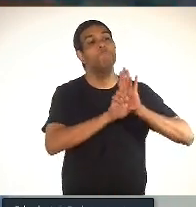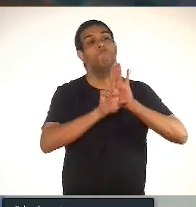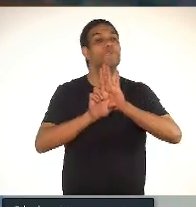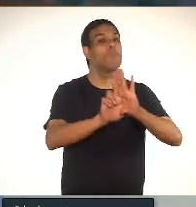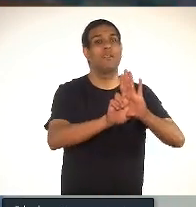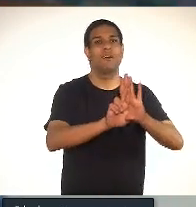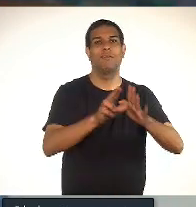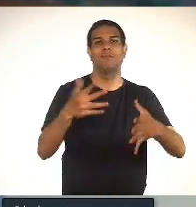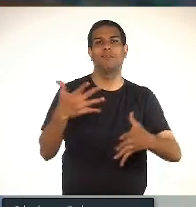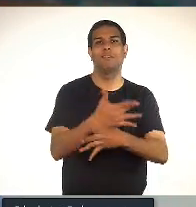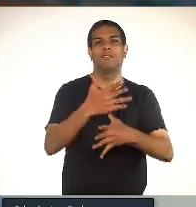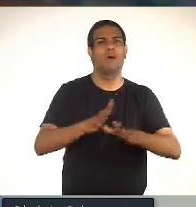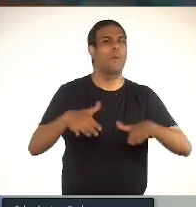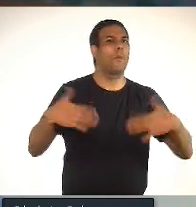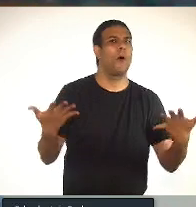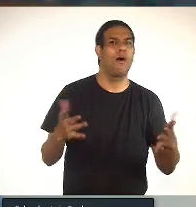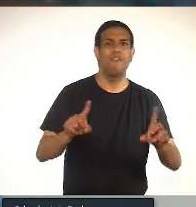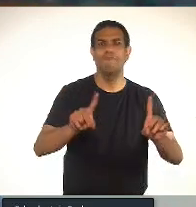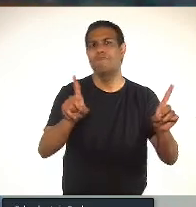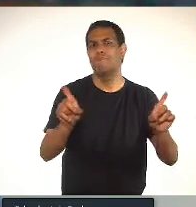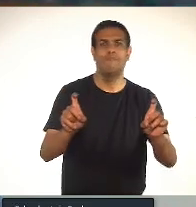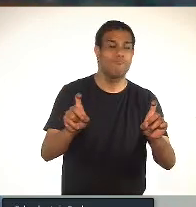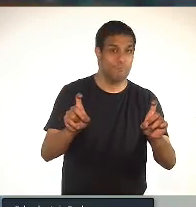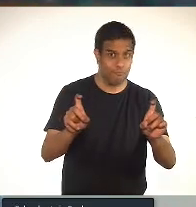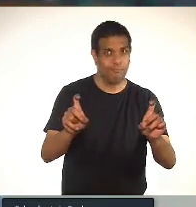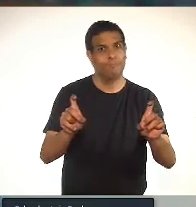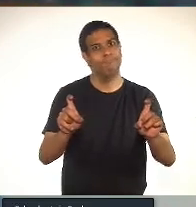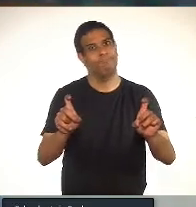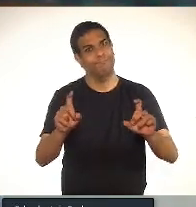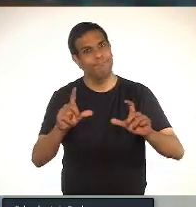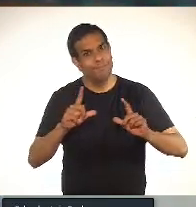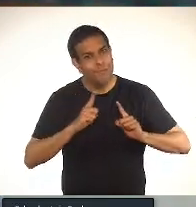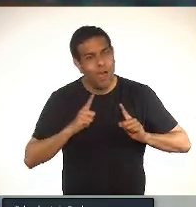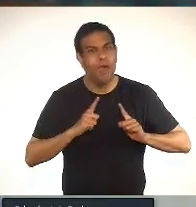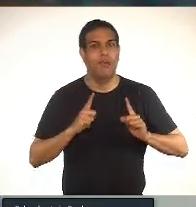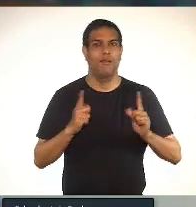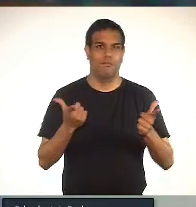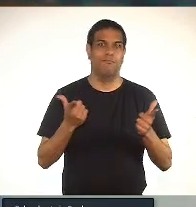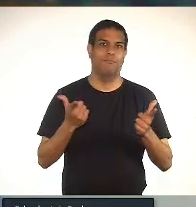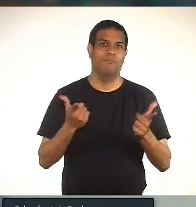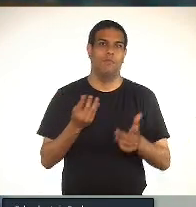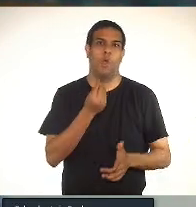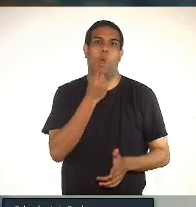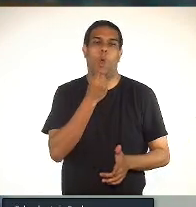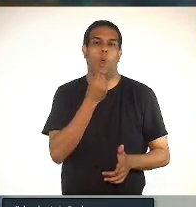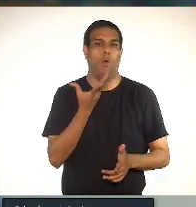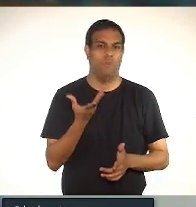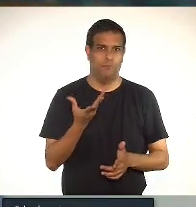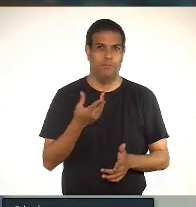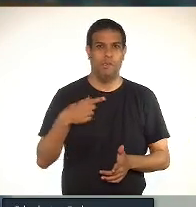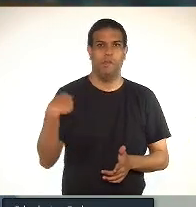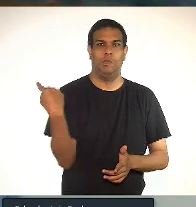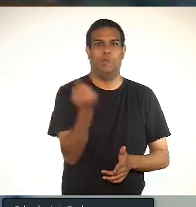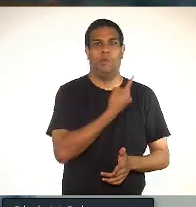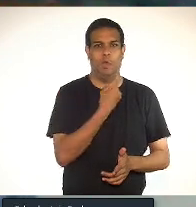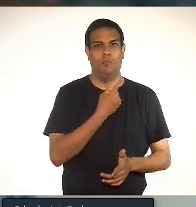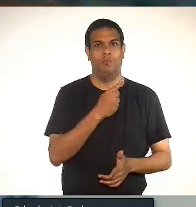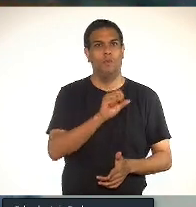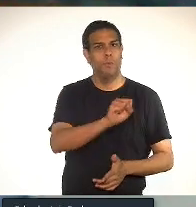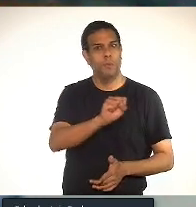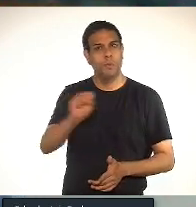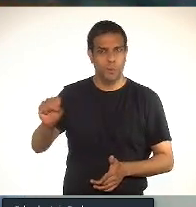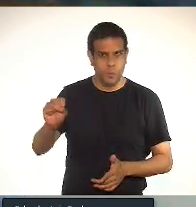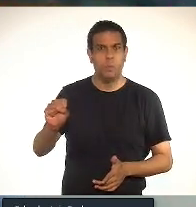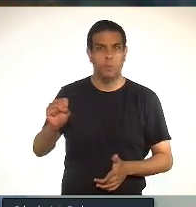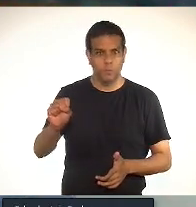né? Mas nós temos, né, preferência, evidentemente, por sermos do Sudeste,